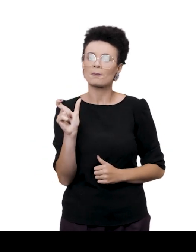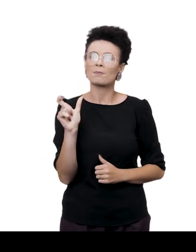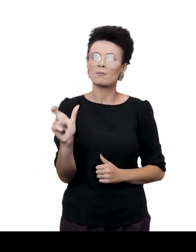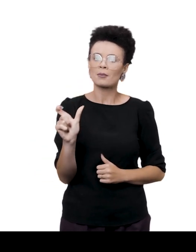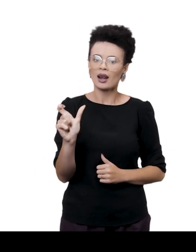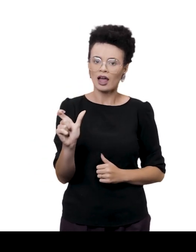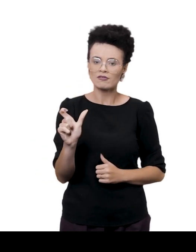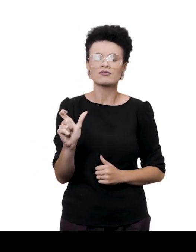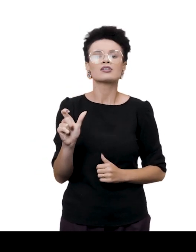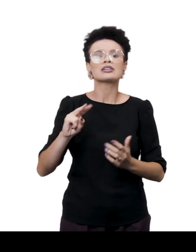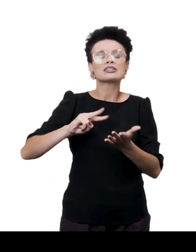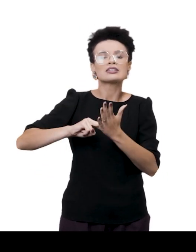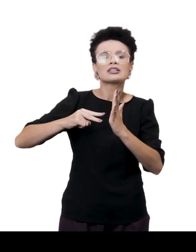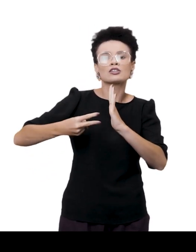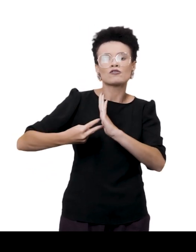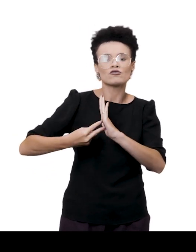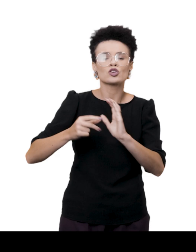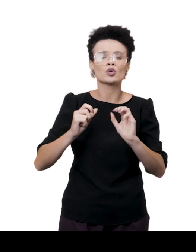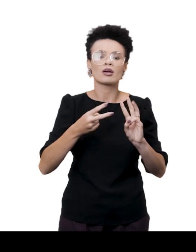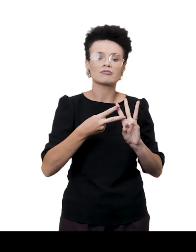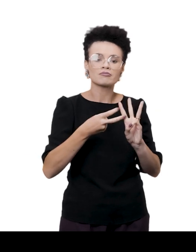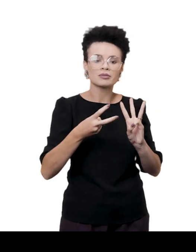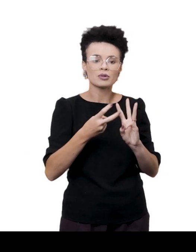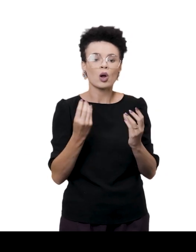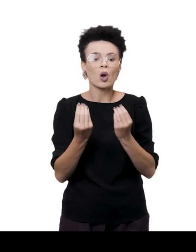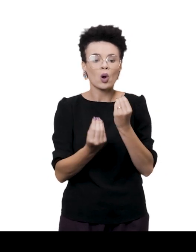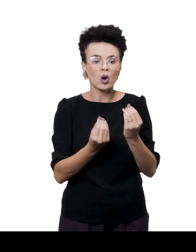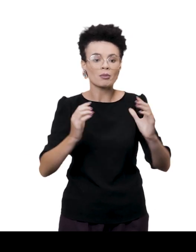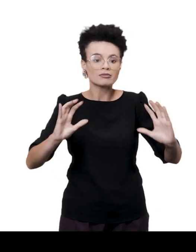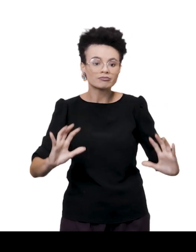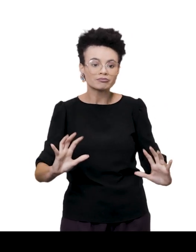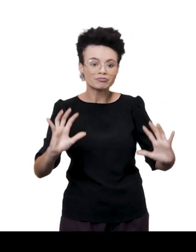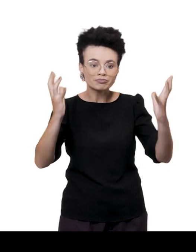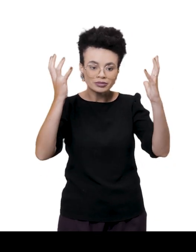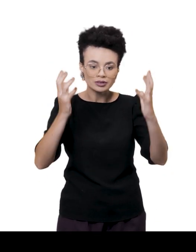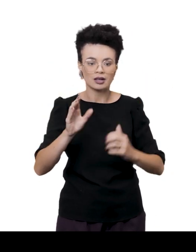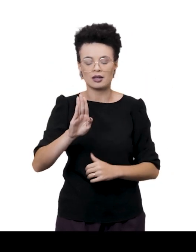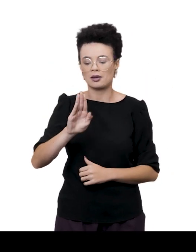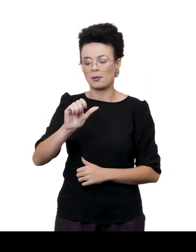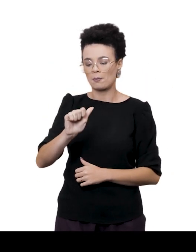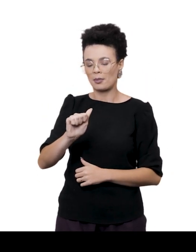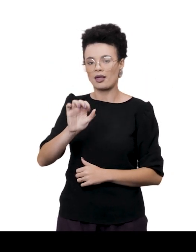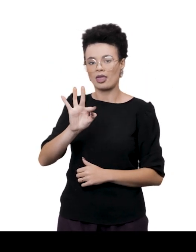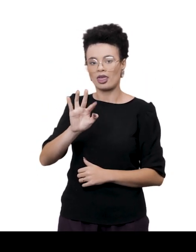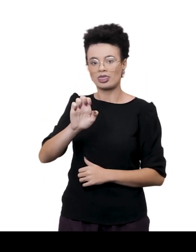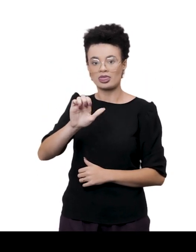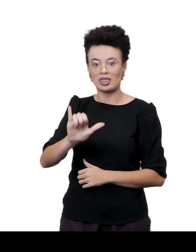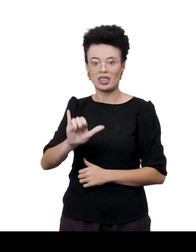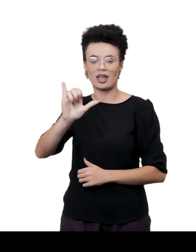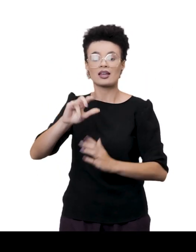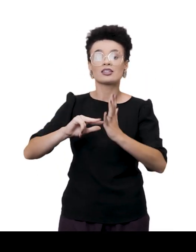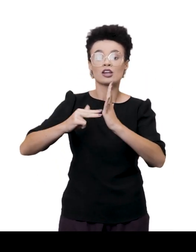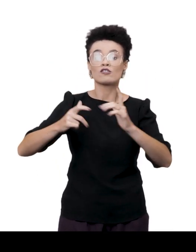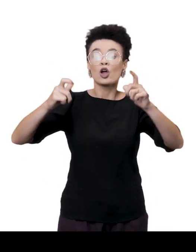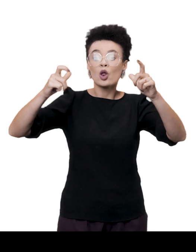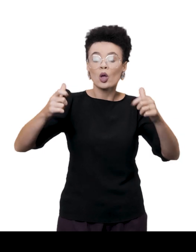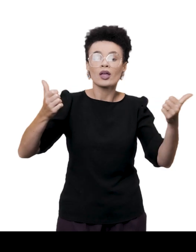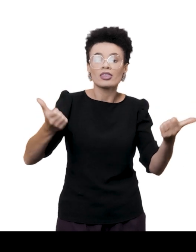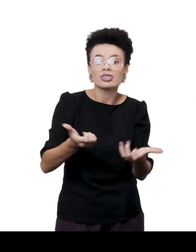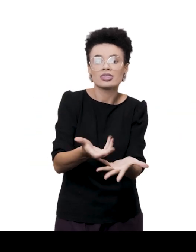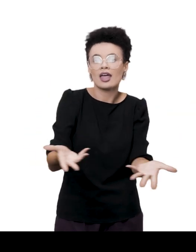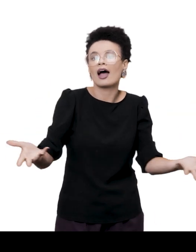batey, termo na língua taíno, para designar praças e espaços comunitários destinados a festividades